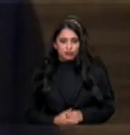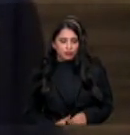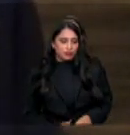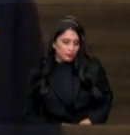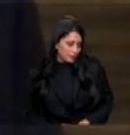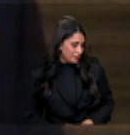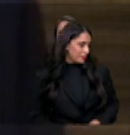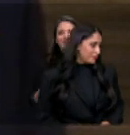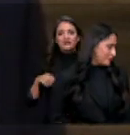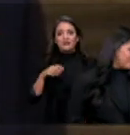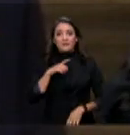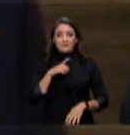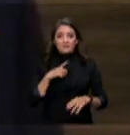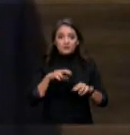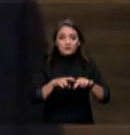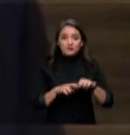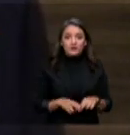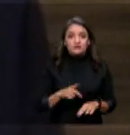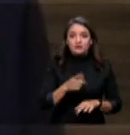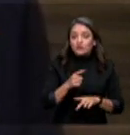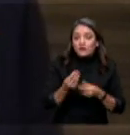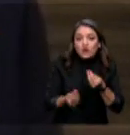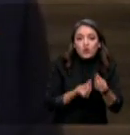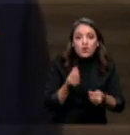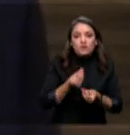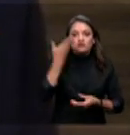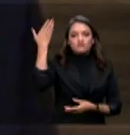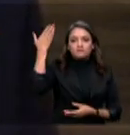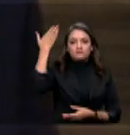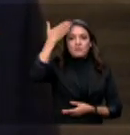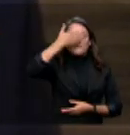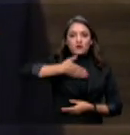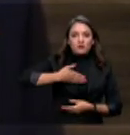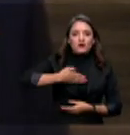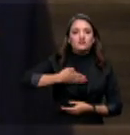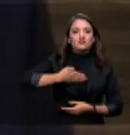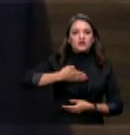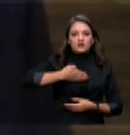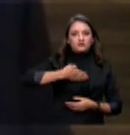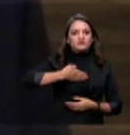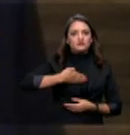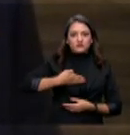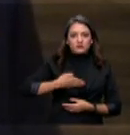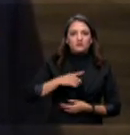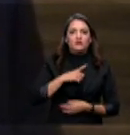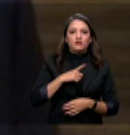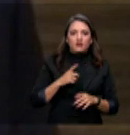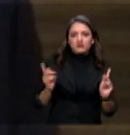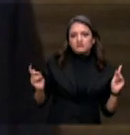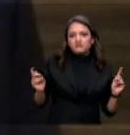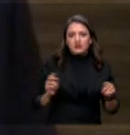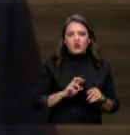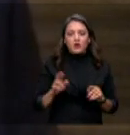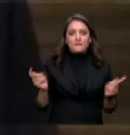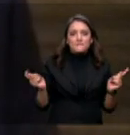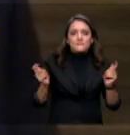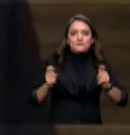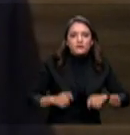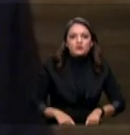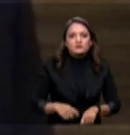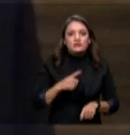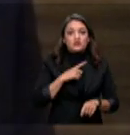da impossibilidade de comprovação e não da possibilidade de se impor